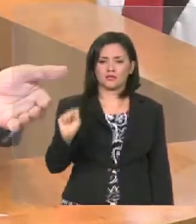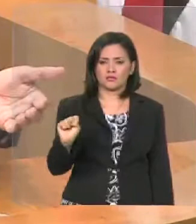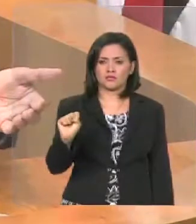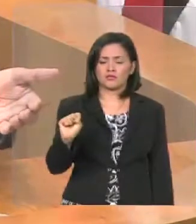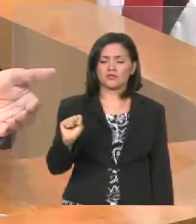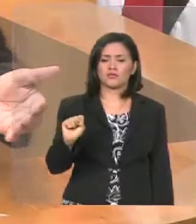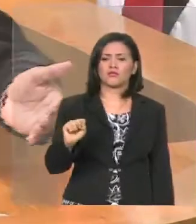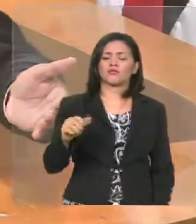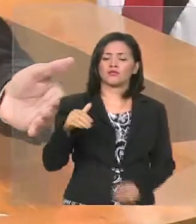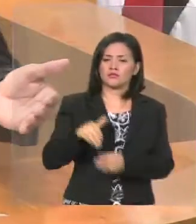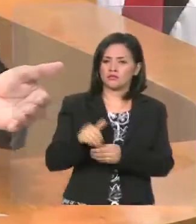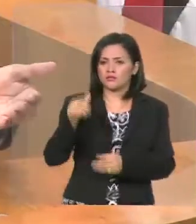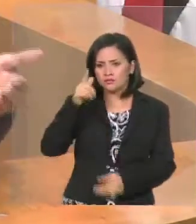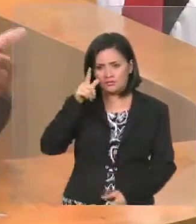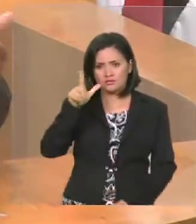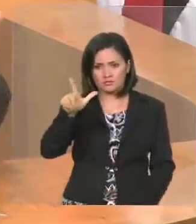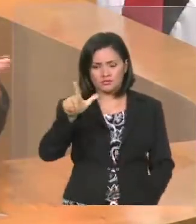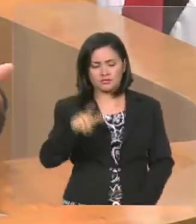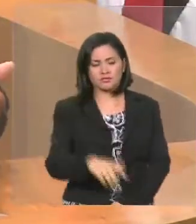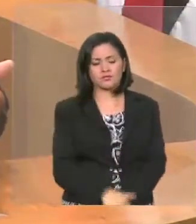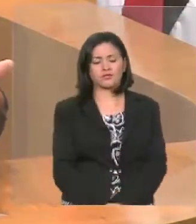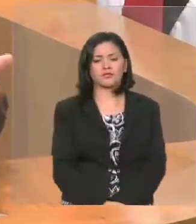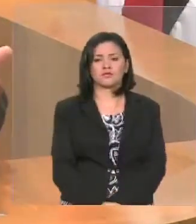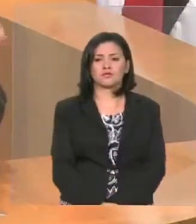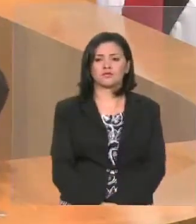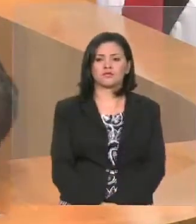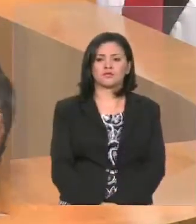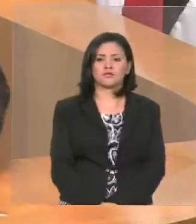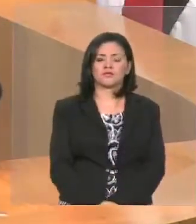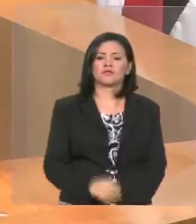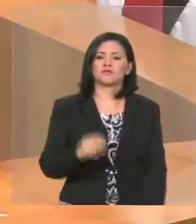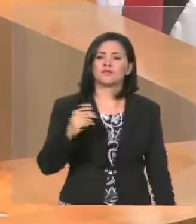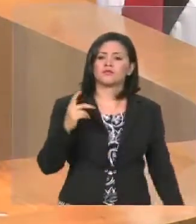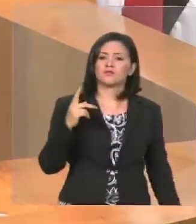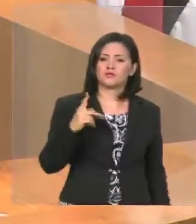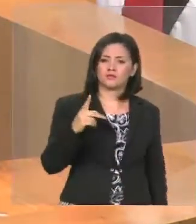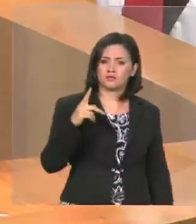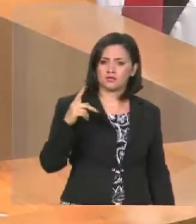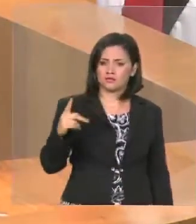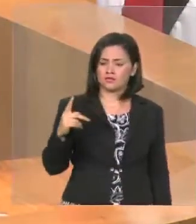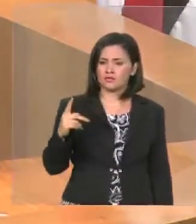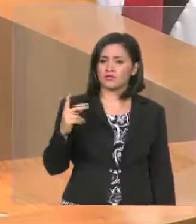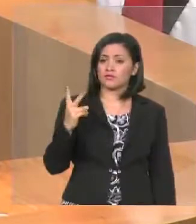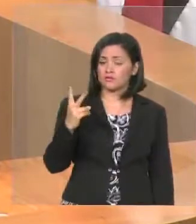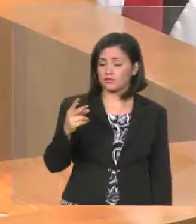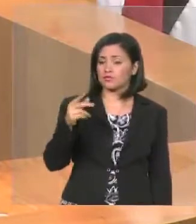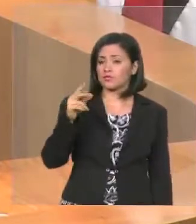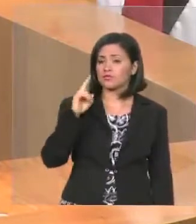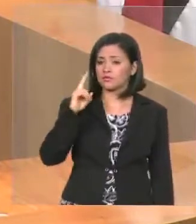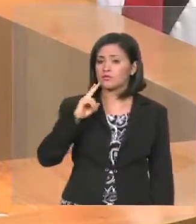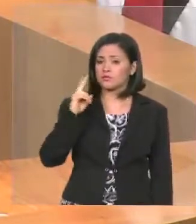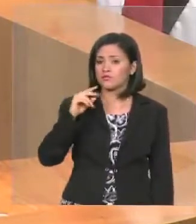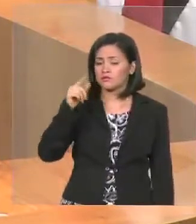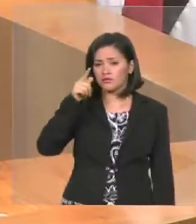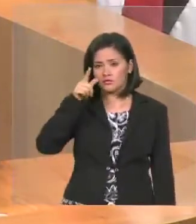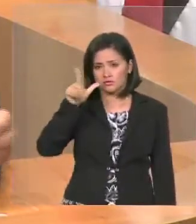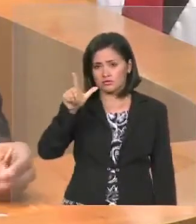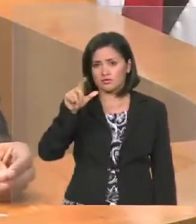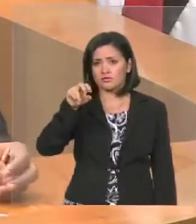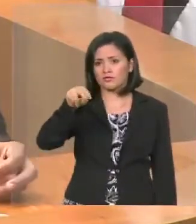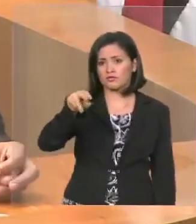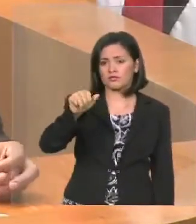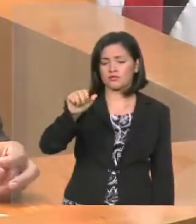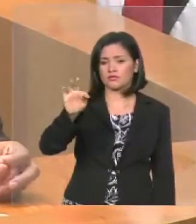fiz referência ao Partido Progressista, com 2 vereadores eleitos, vereador Nato